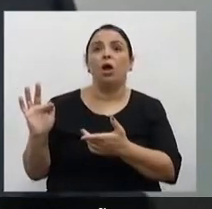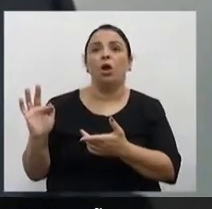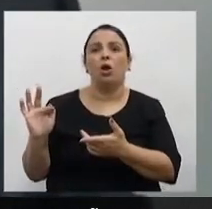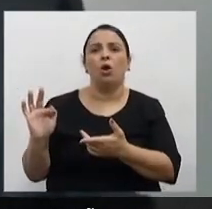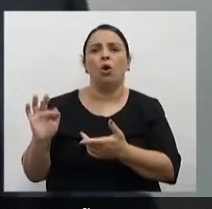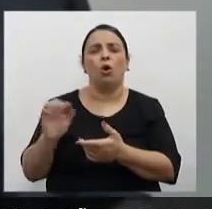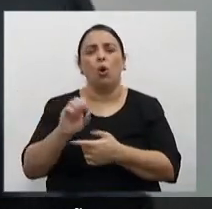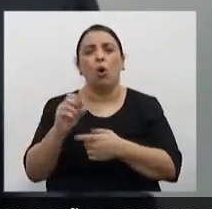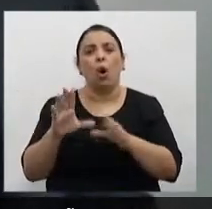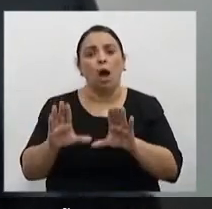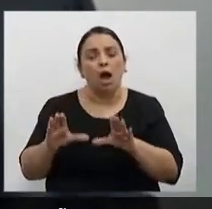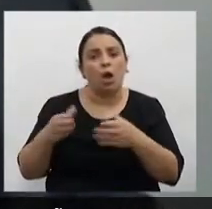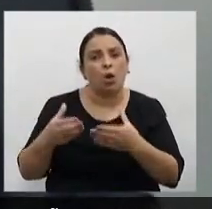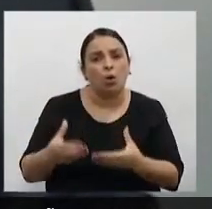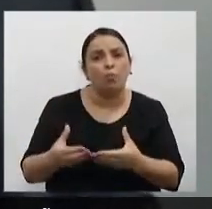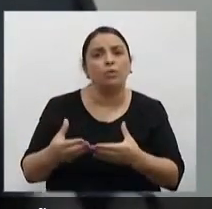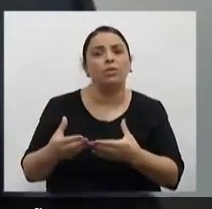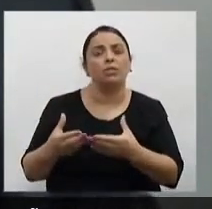Comissão